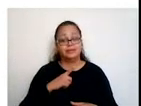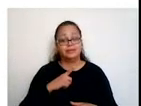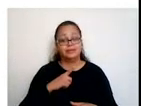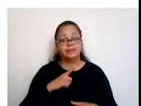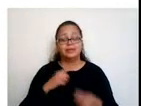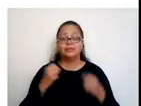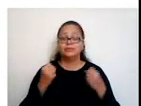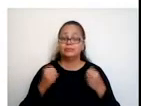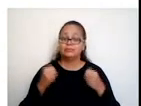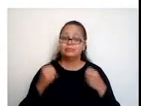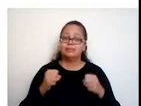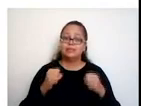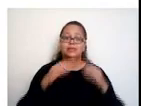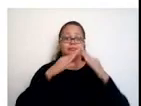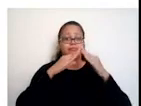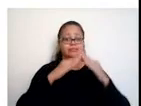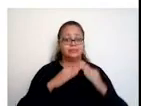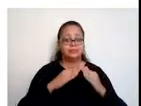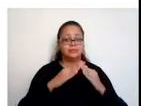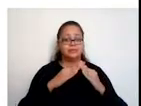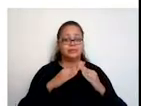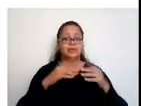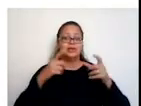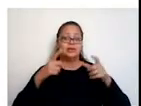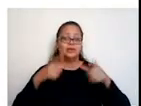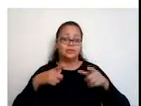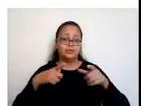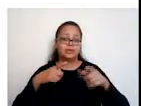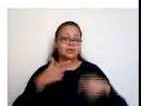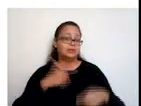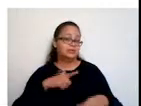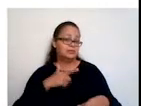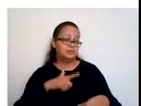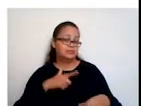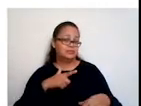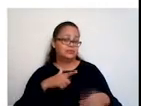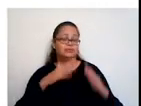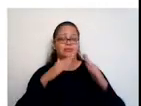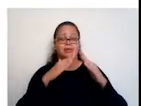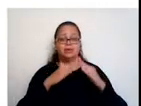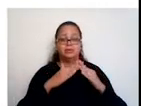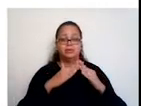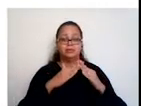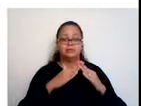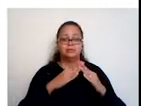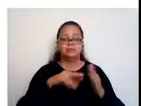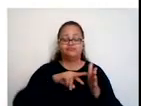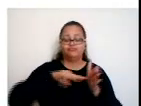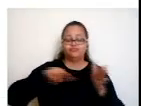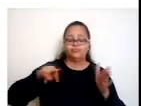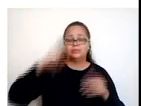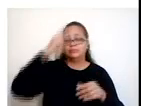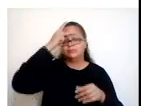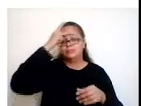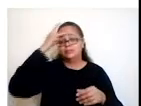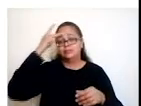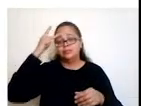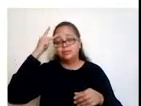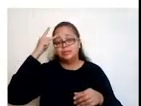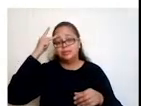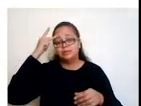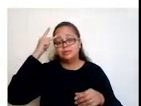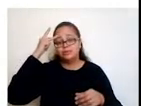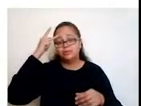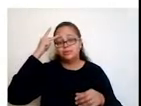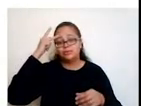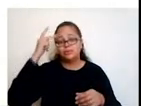vezes de improvisar habitações em terrenos que estavam desocupados. Muitas pessoas tentaram reagir